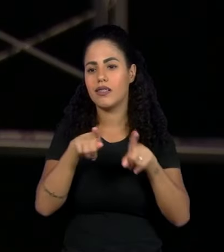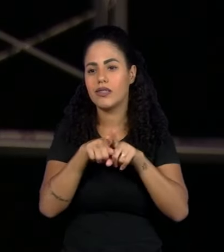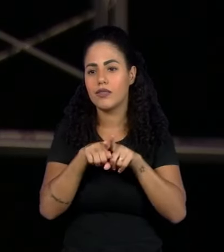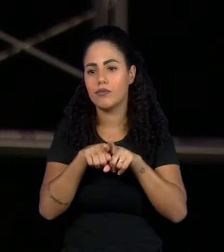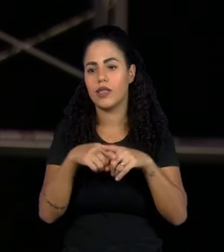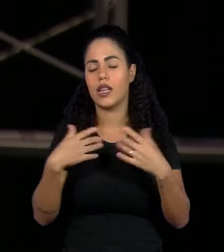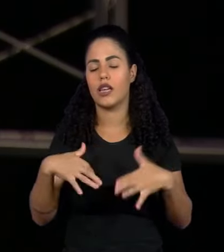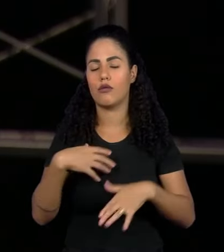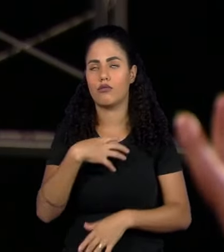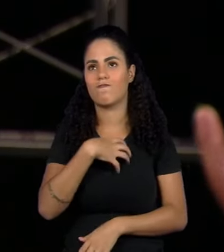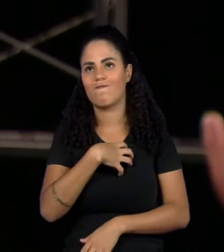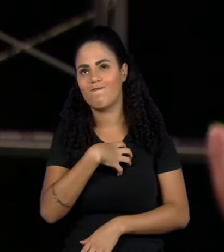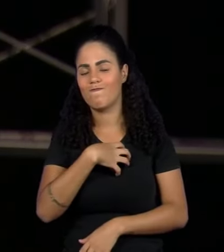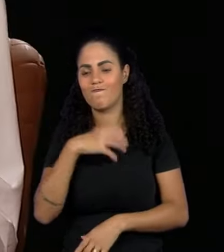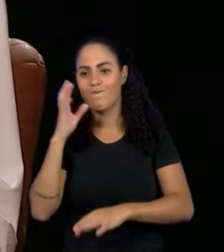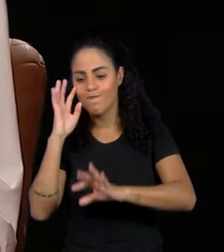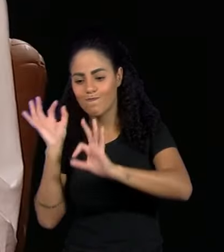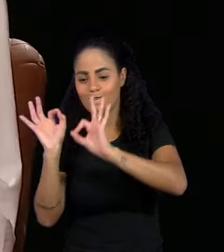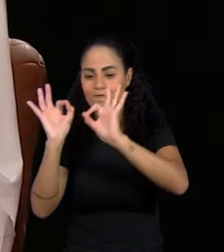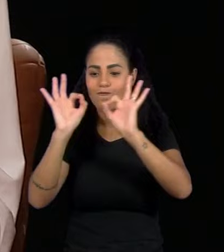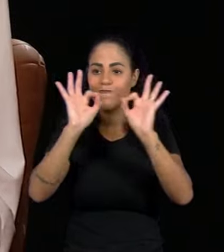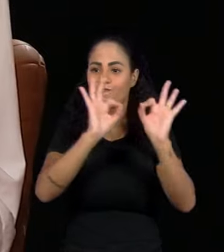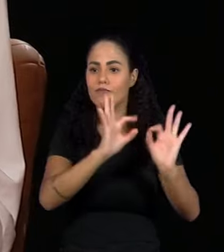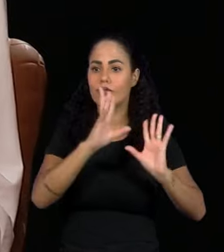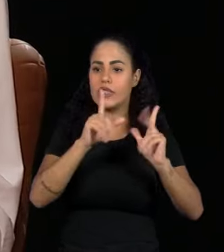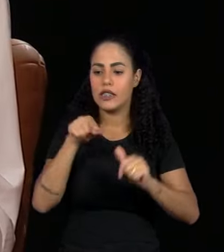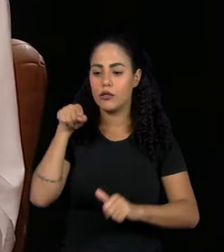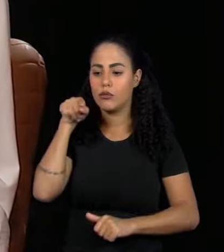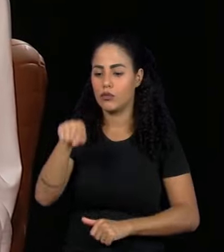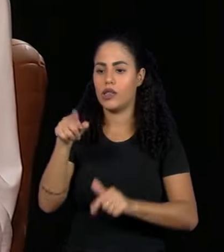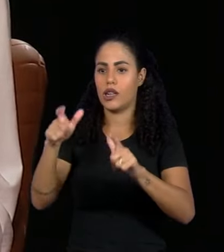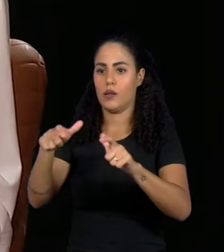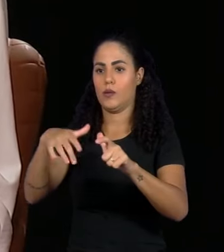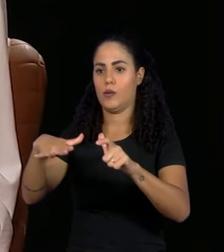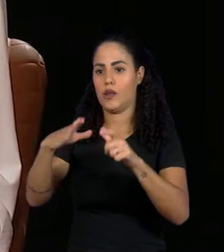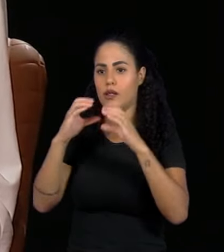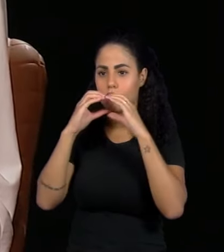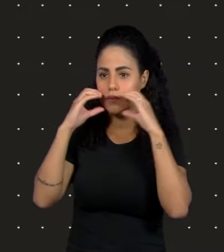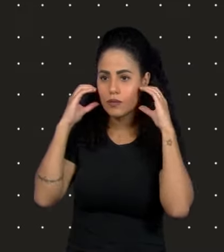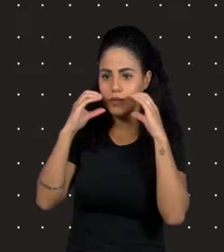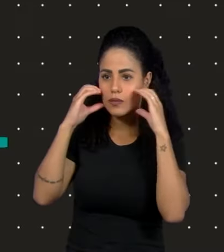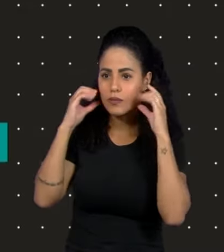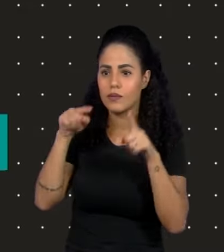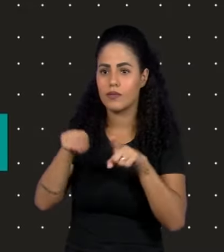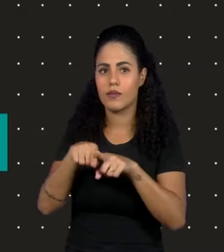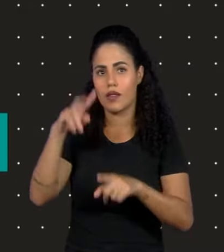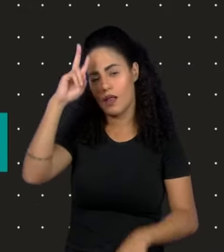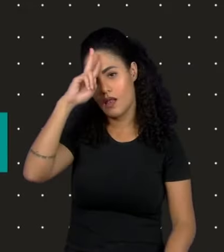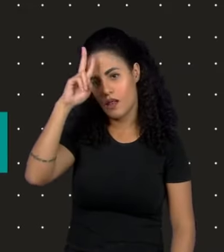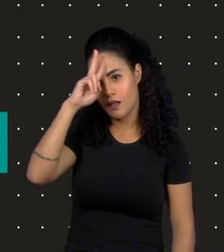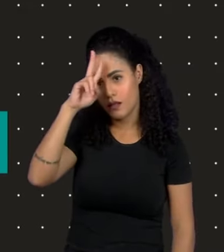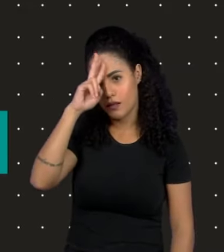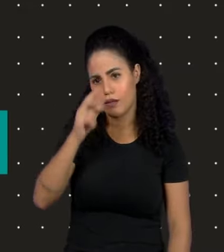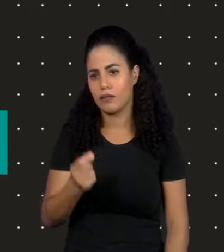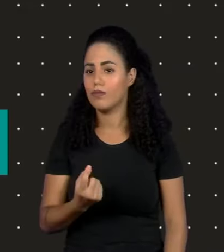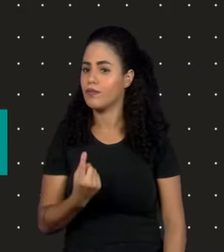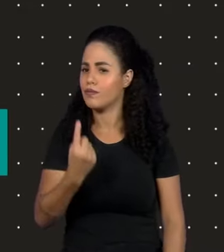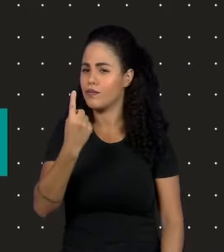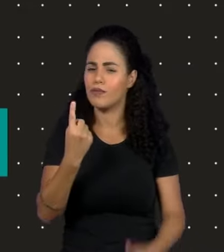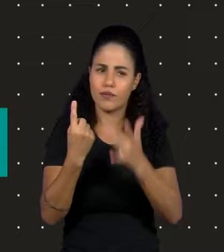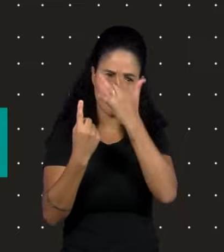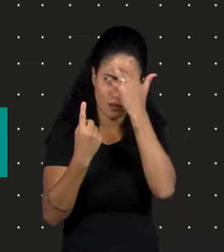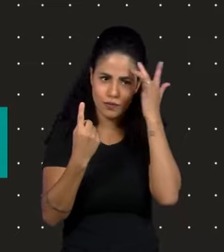mas eu acompanho as coisas de Moçambique, até me lembro que tinha um Peter Fry, que acho que era